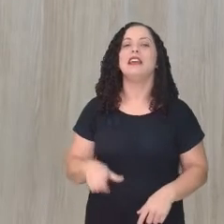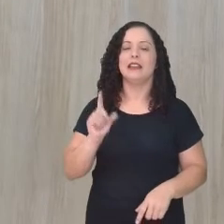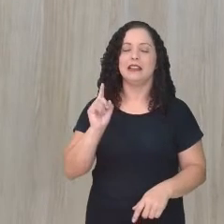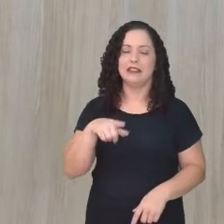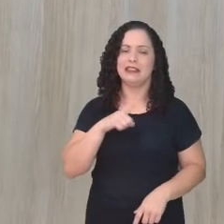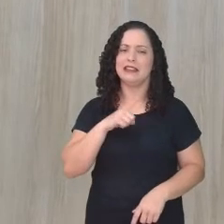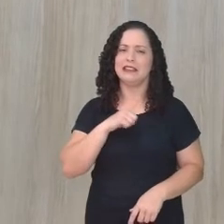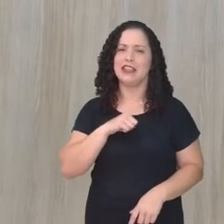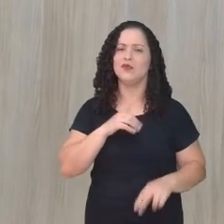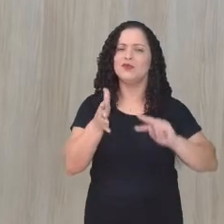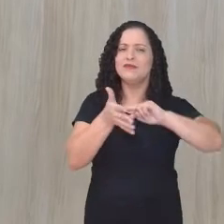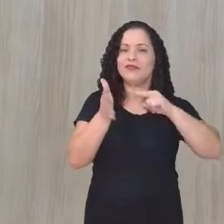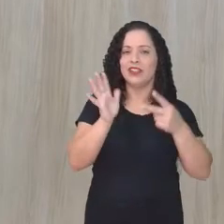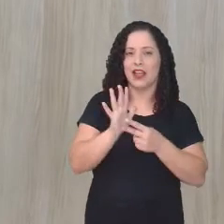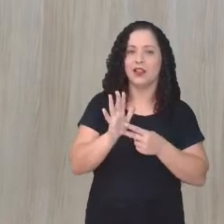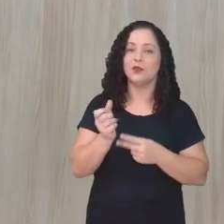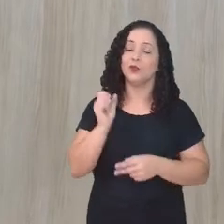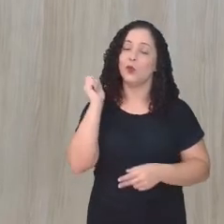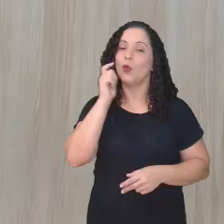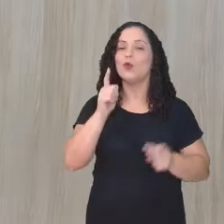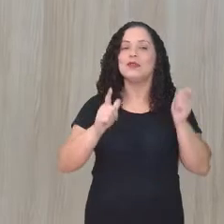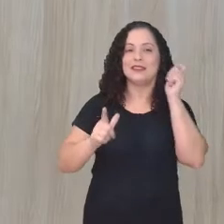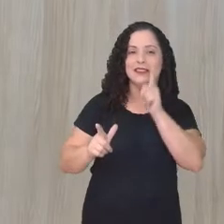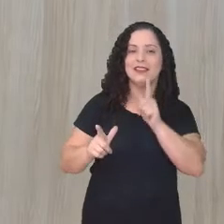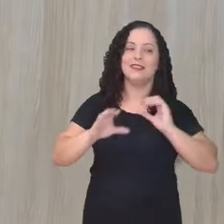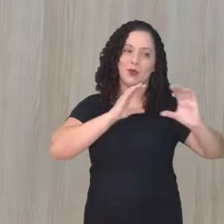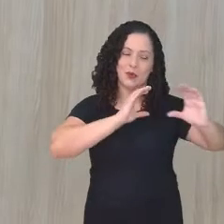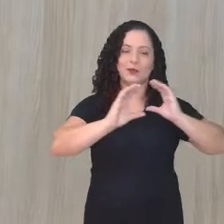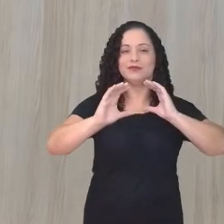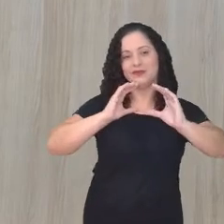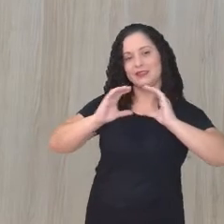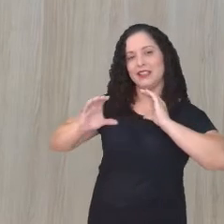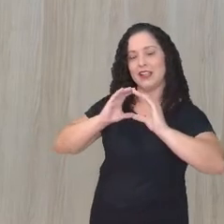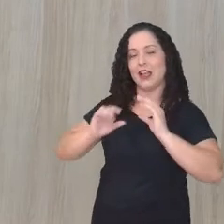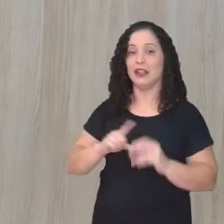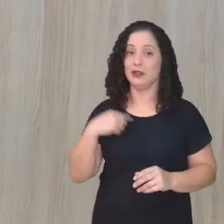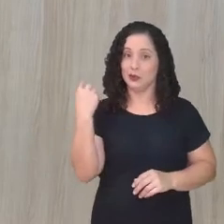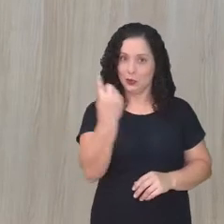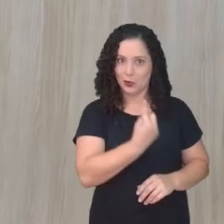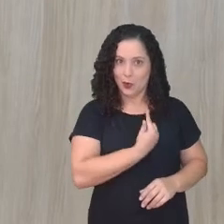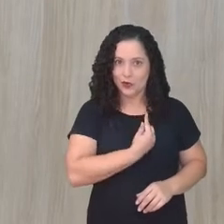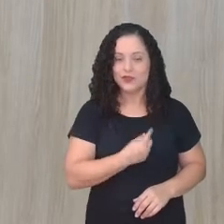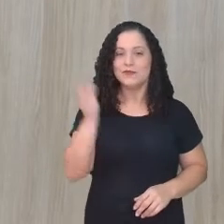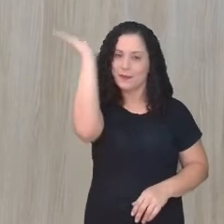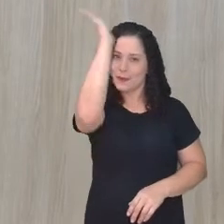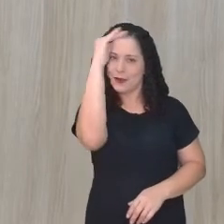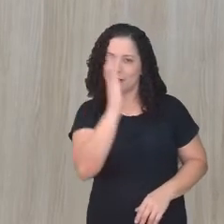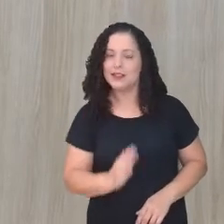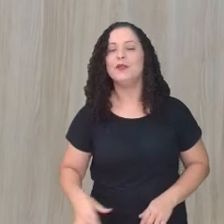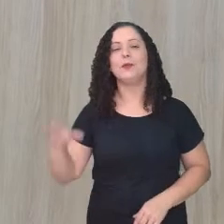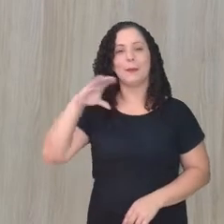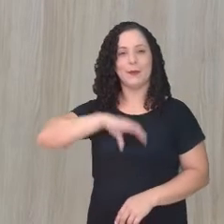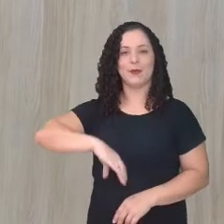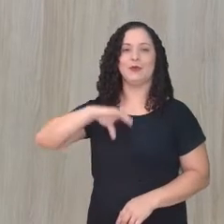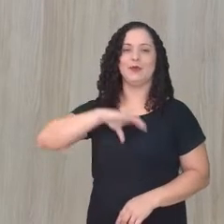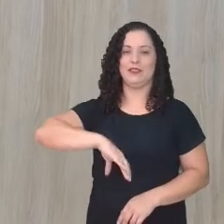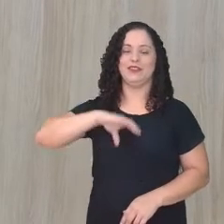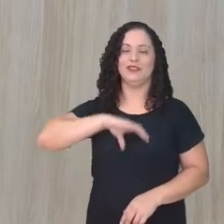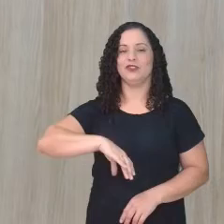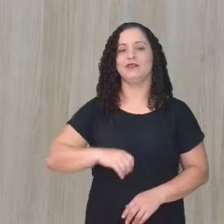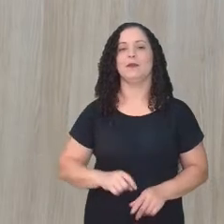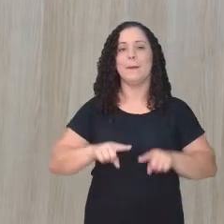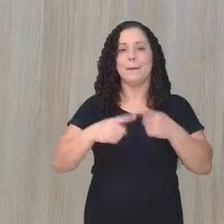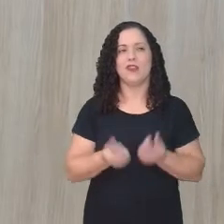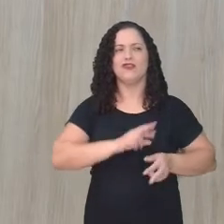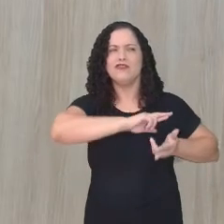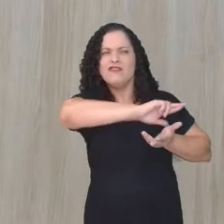códigos, não é, que nos comunicamos. Então, somos conhecedores da língua portuguesa, mas aí não conhecemos determinadas